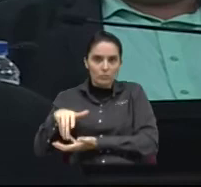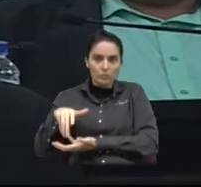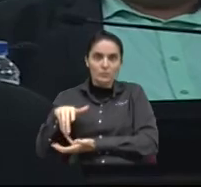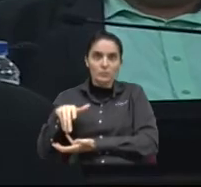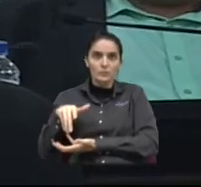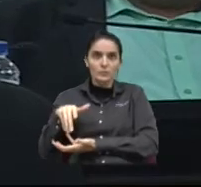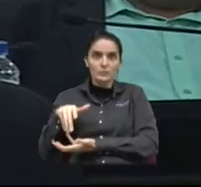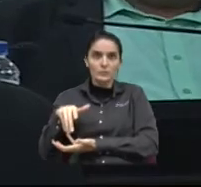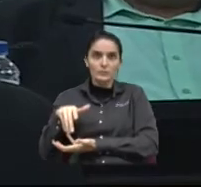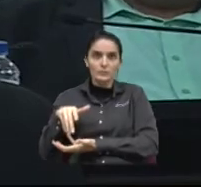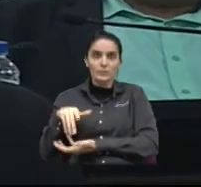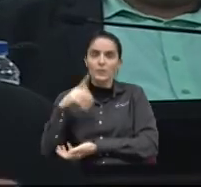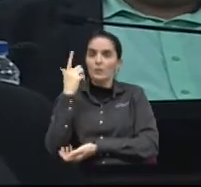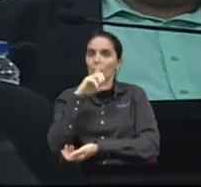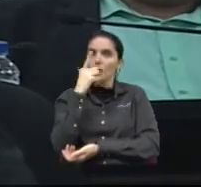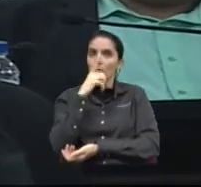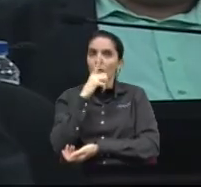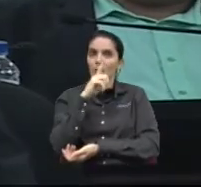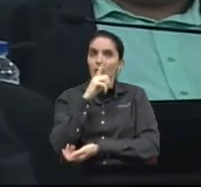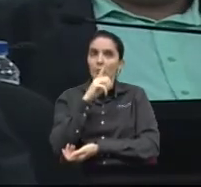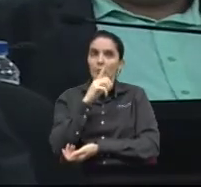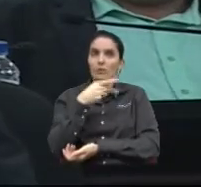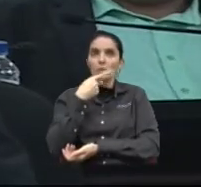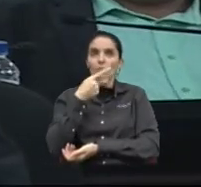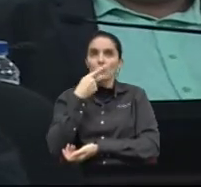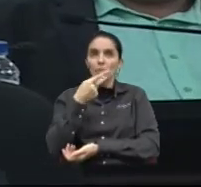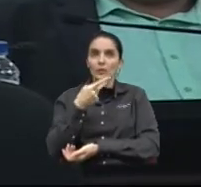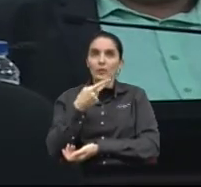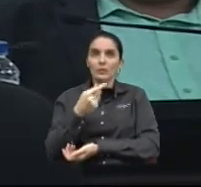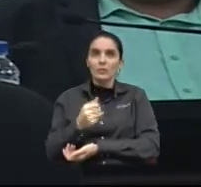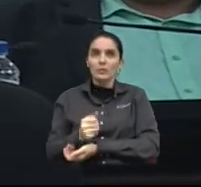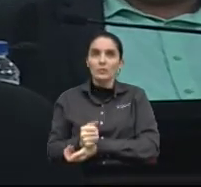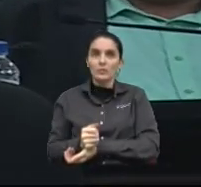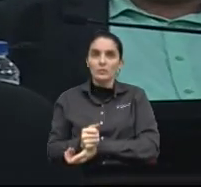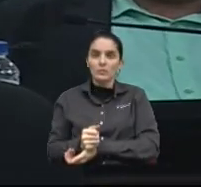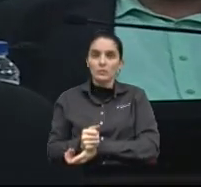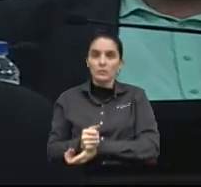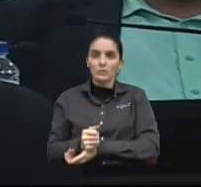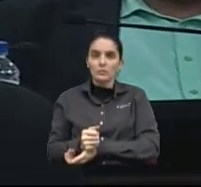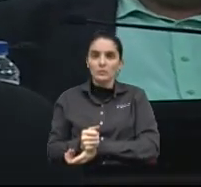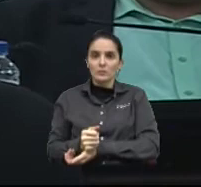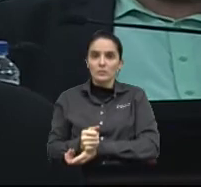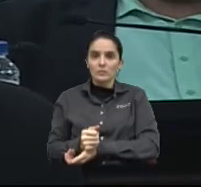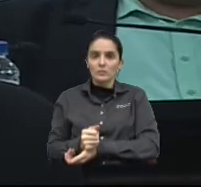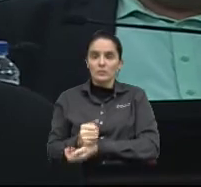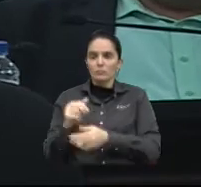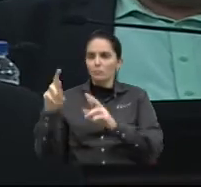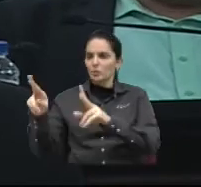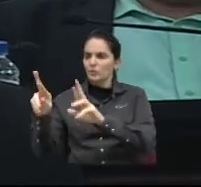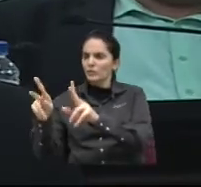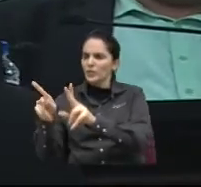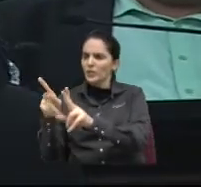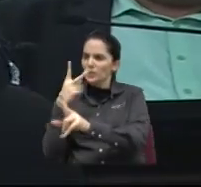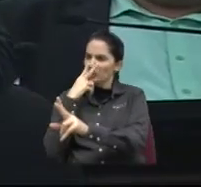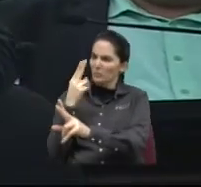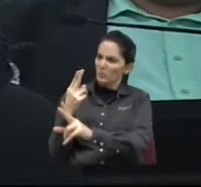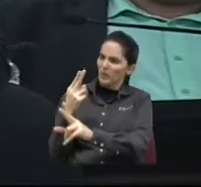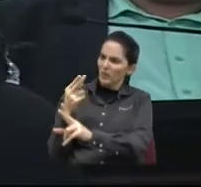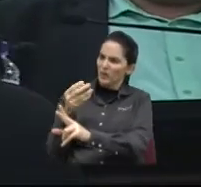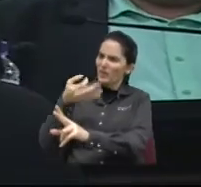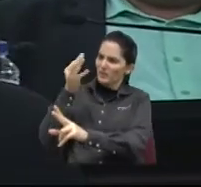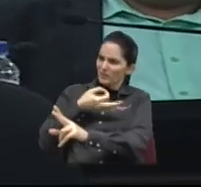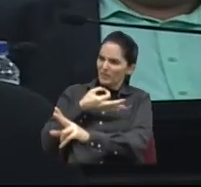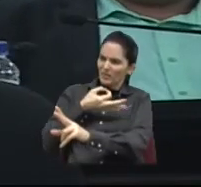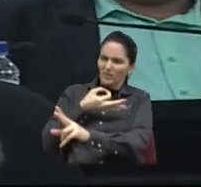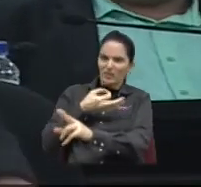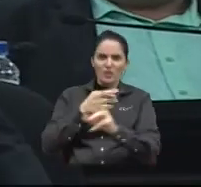meia do alemão foi muito feliz na colocação dele aonde o a dor mal parece ser normal aonde o errado passa a